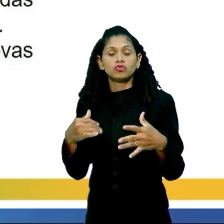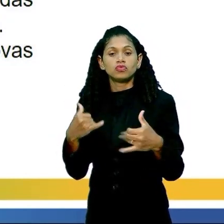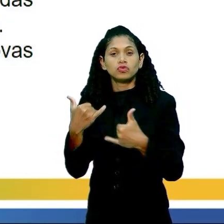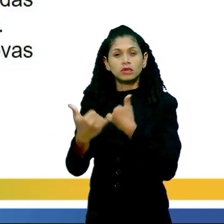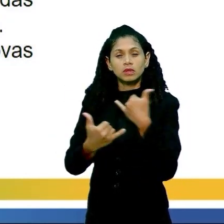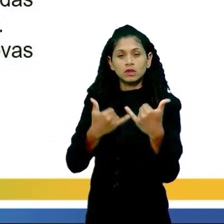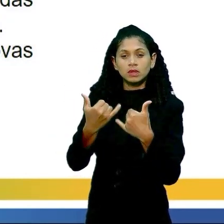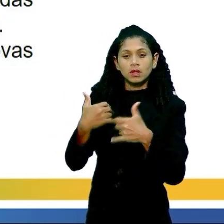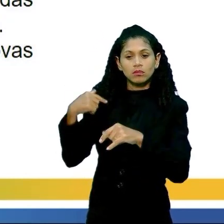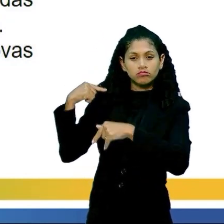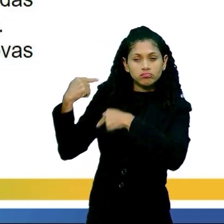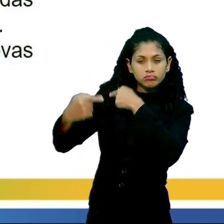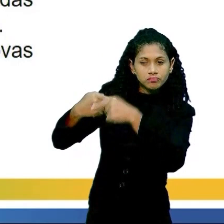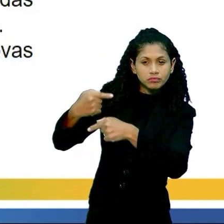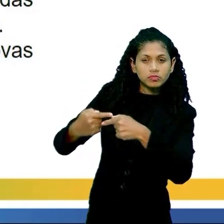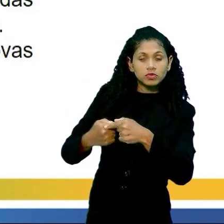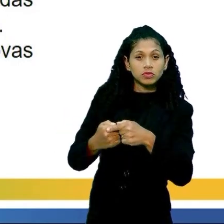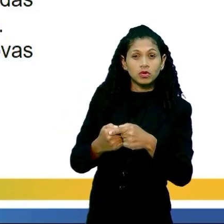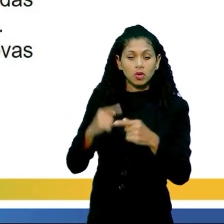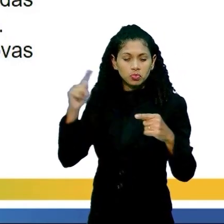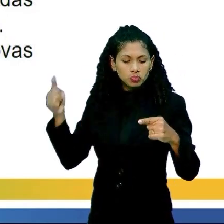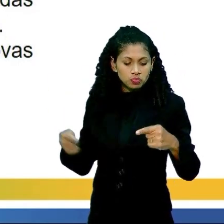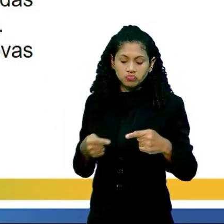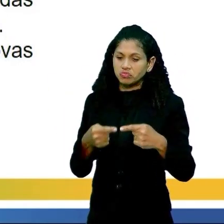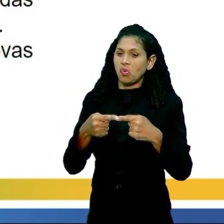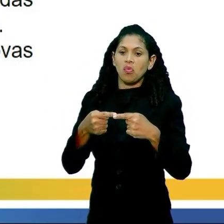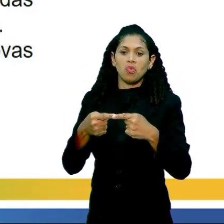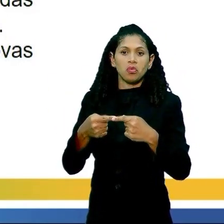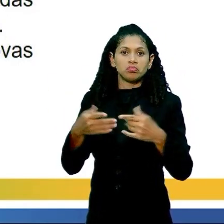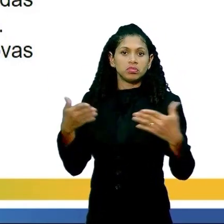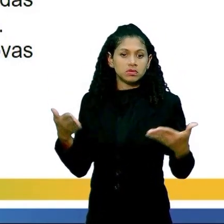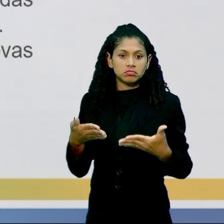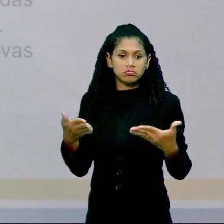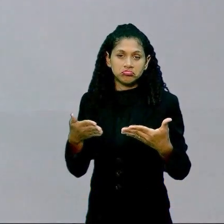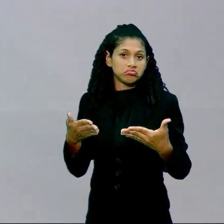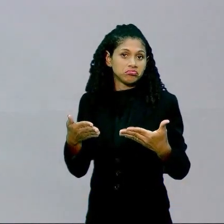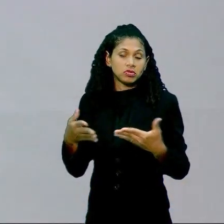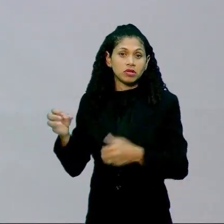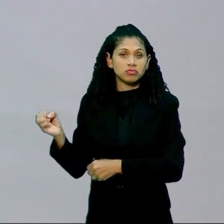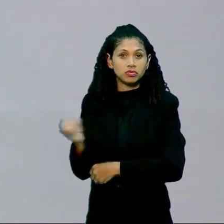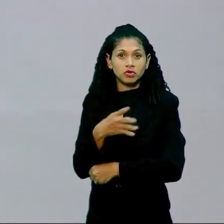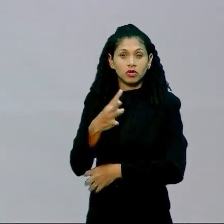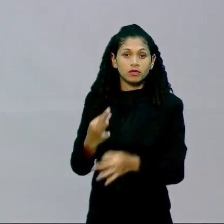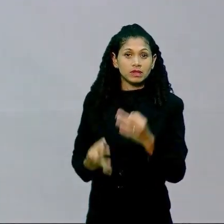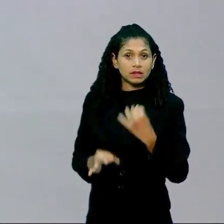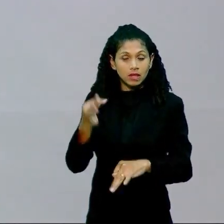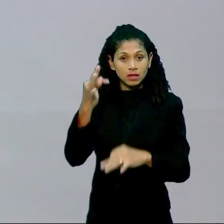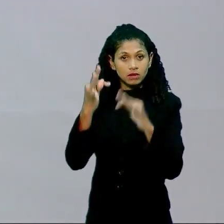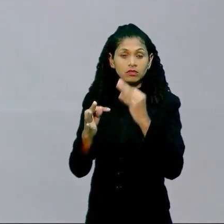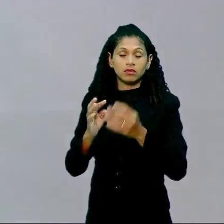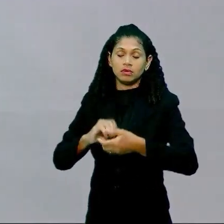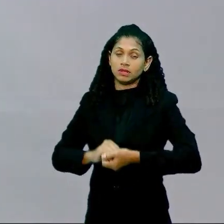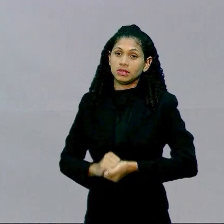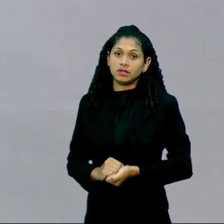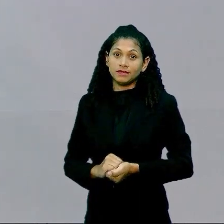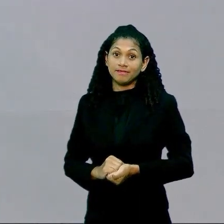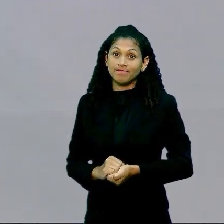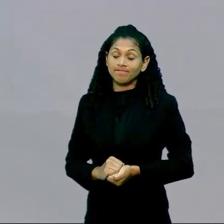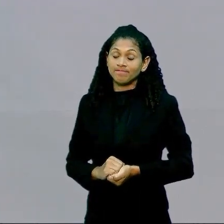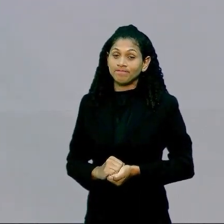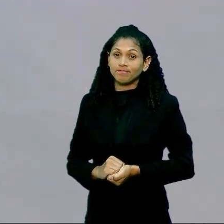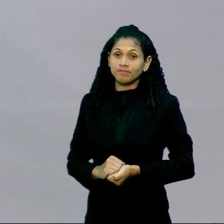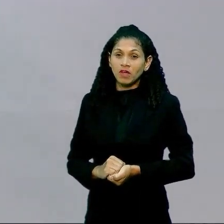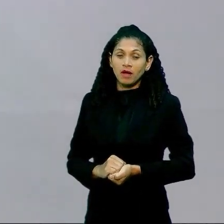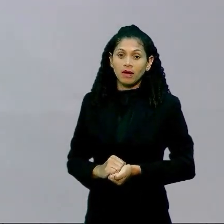novas tecnologias, não sendo possível utilizá-las conjuntamente. É mentira. É mentira. Eu